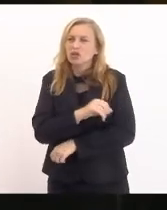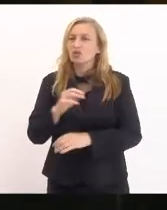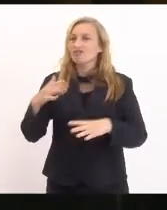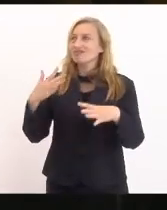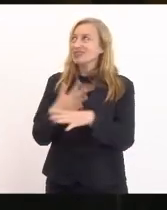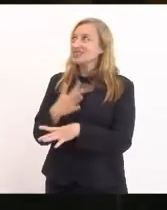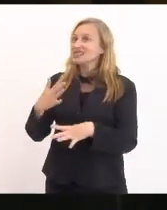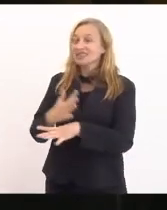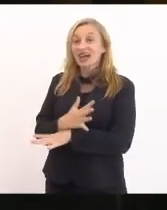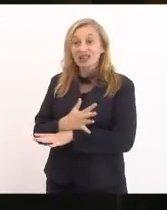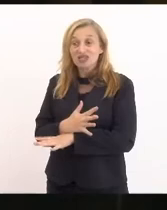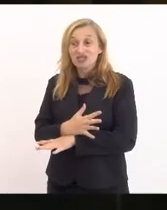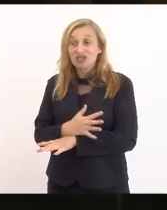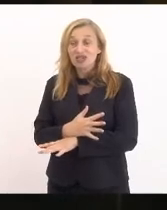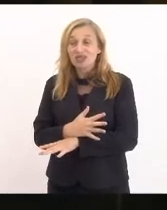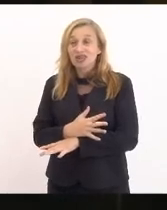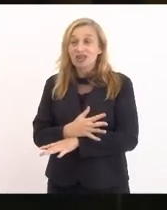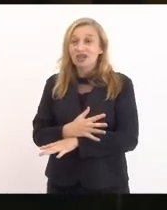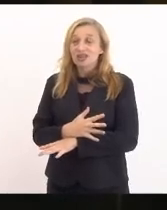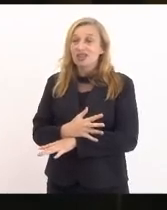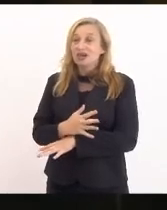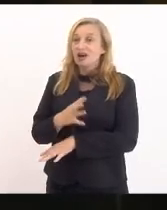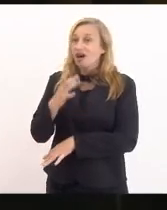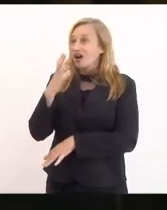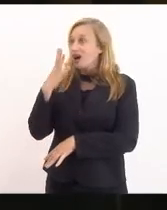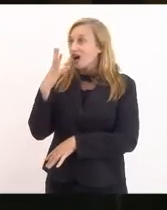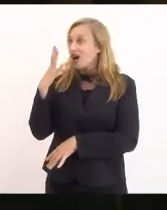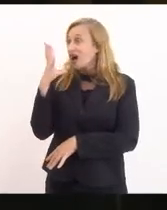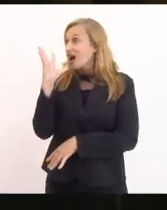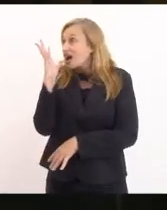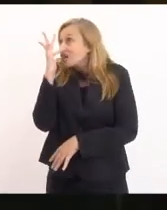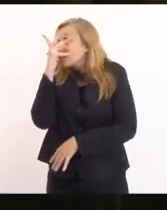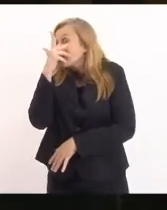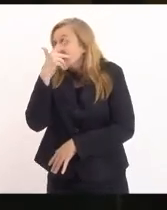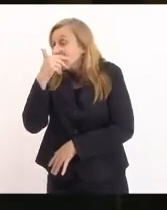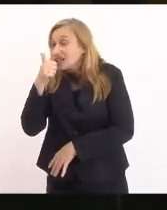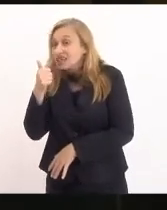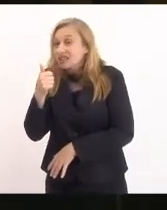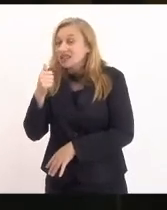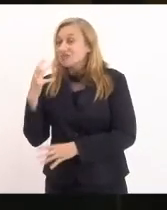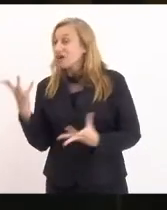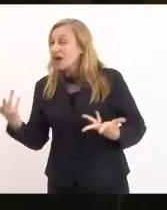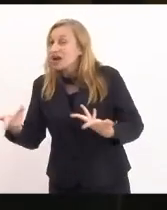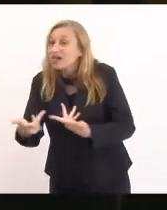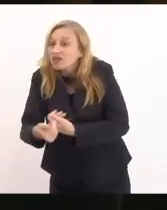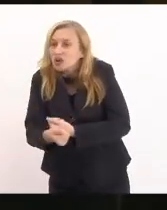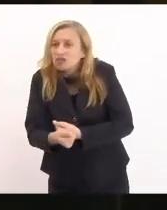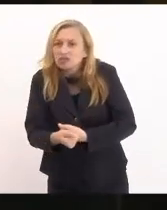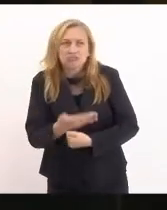cidade cantada em prosa e verso como maravilhosa, resta saber para quem,